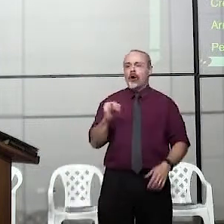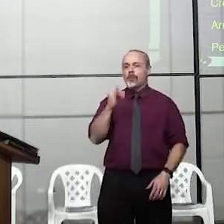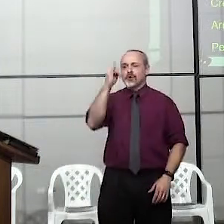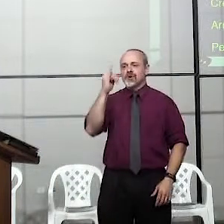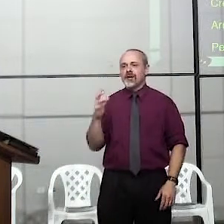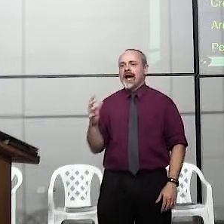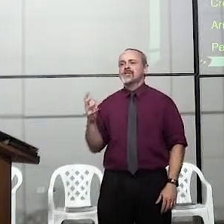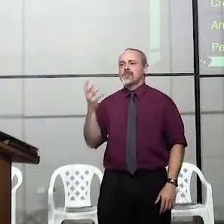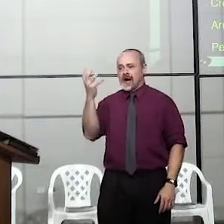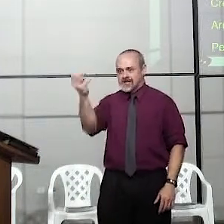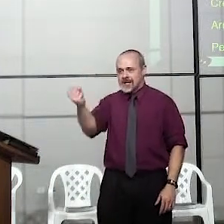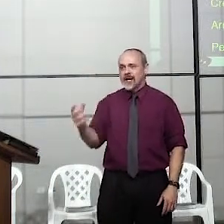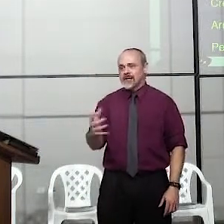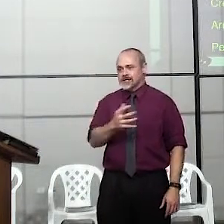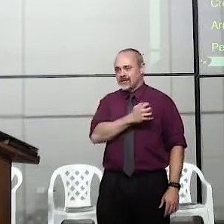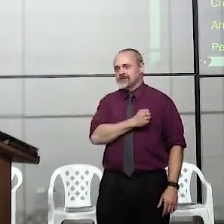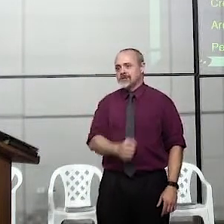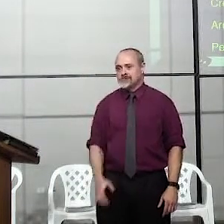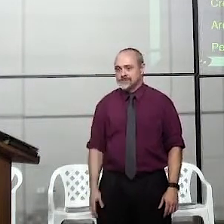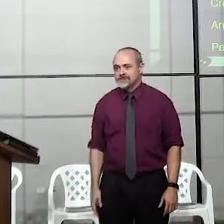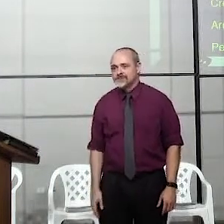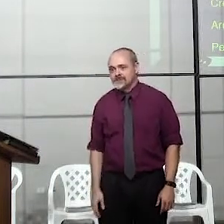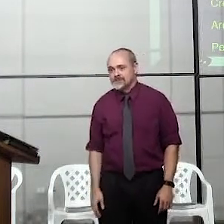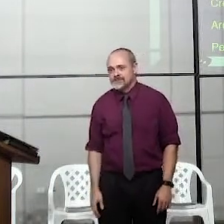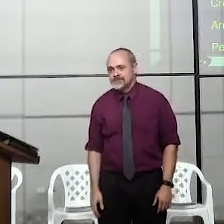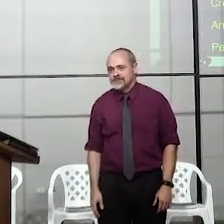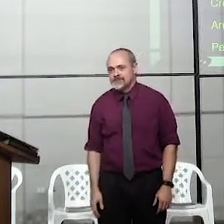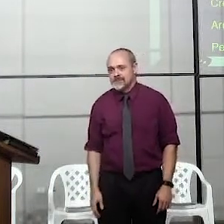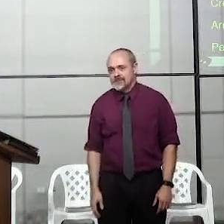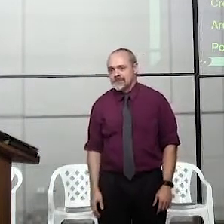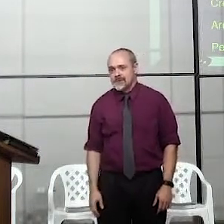faltando a oportunidade para aceitar a salvação.